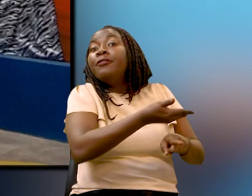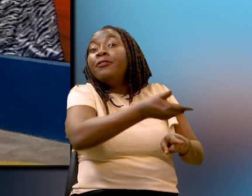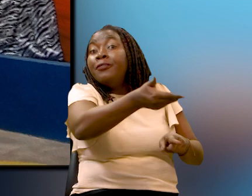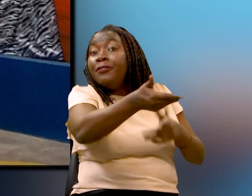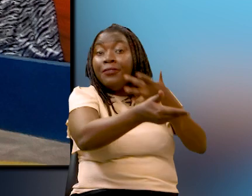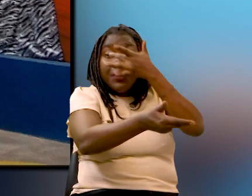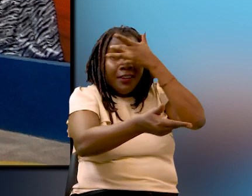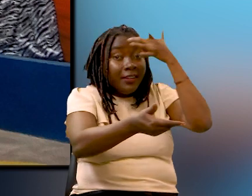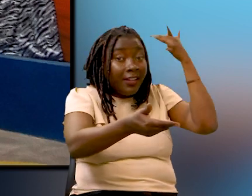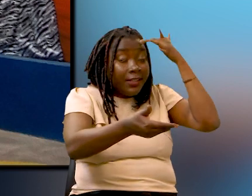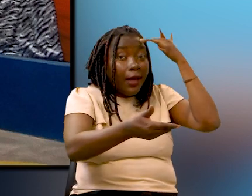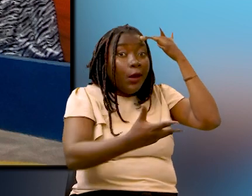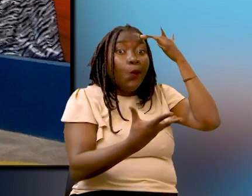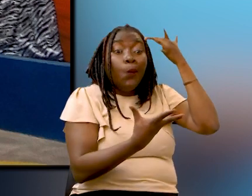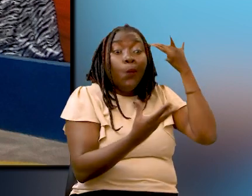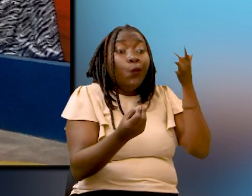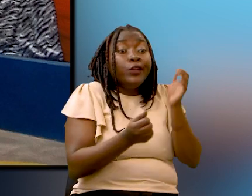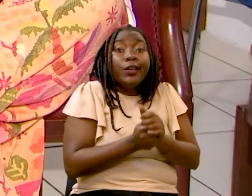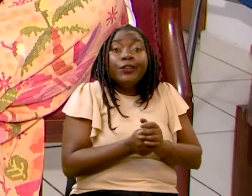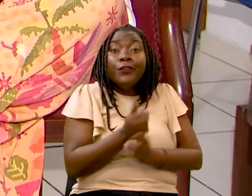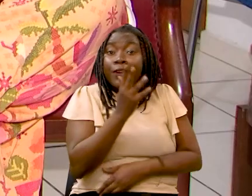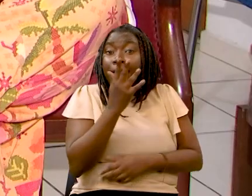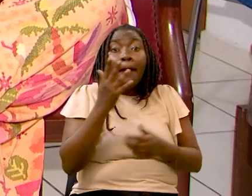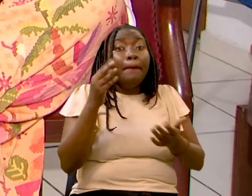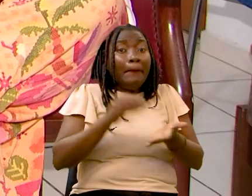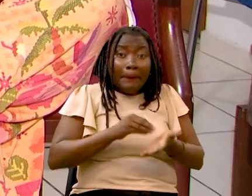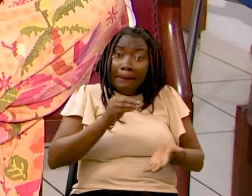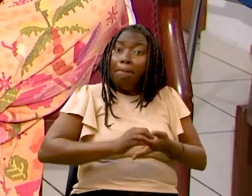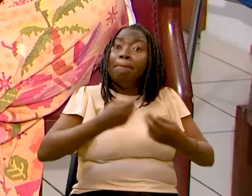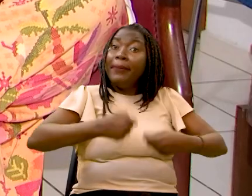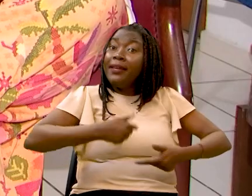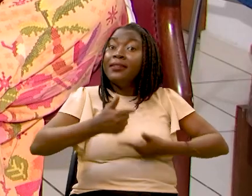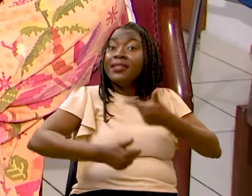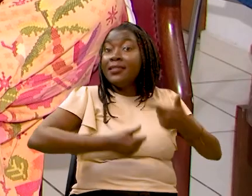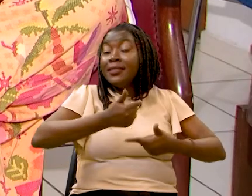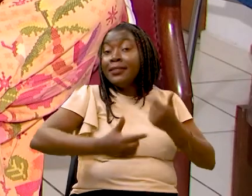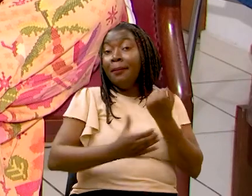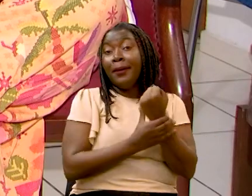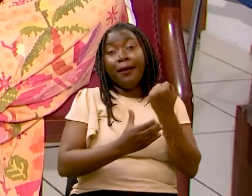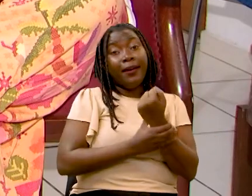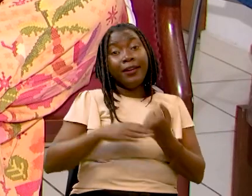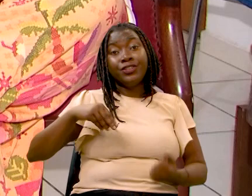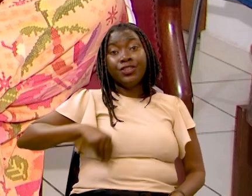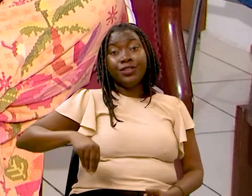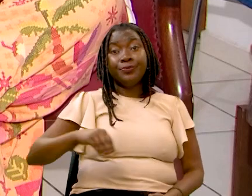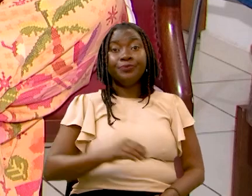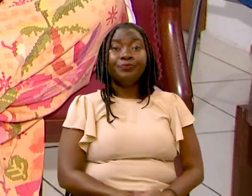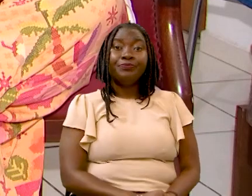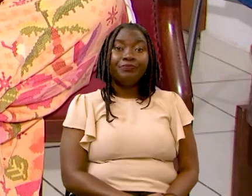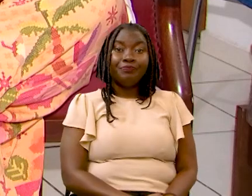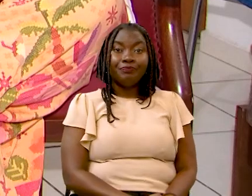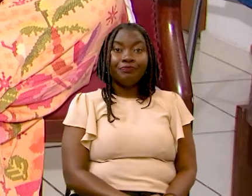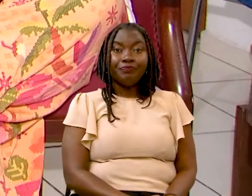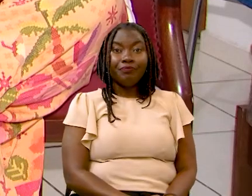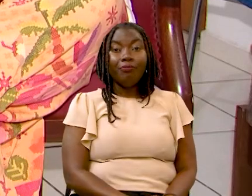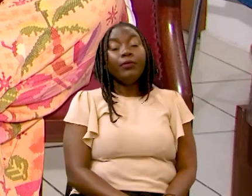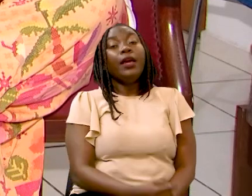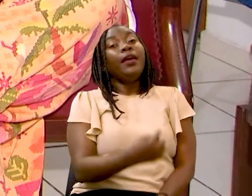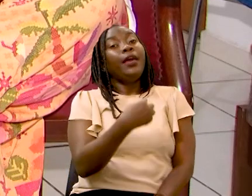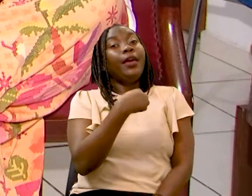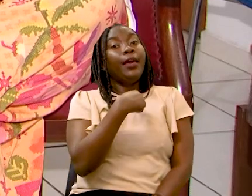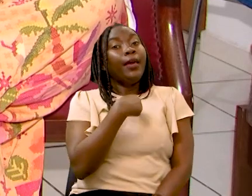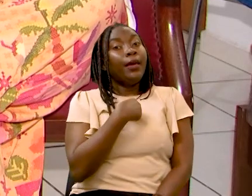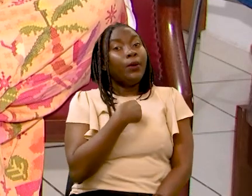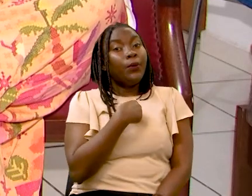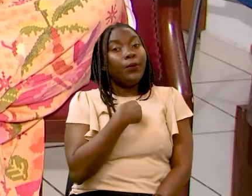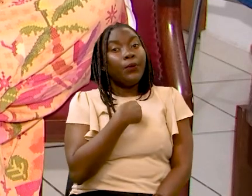que você gera também na vida dessas pessoas que muitas vezes também precisa desse trabalho para garantir a sua